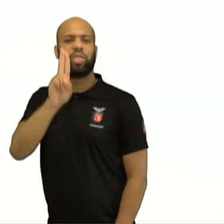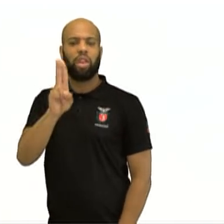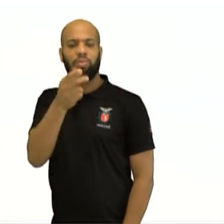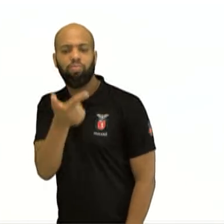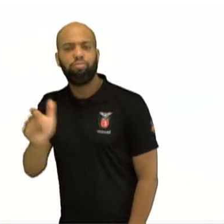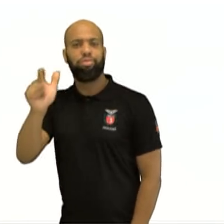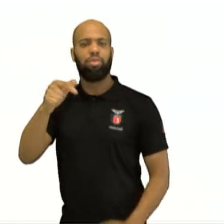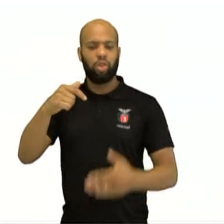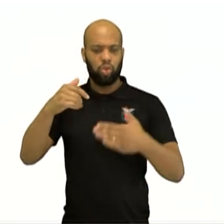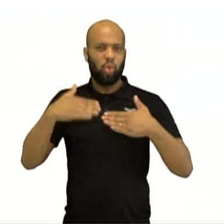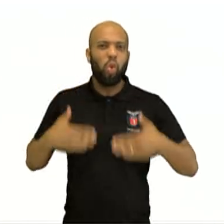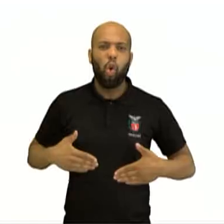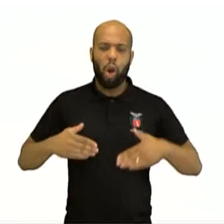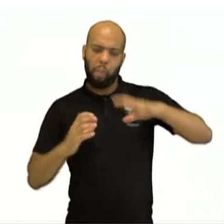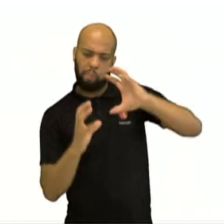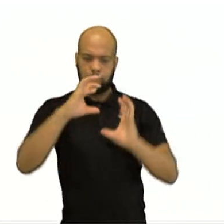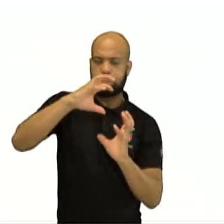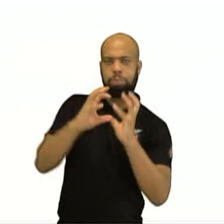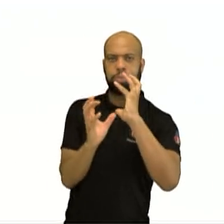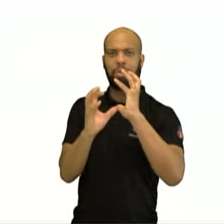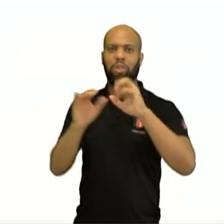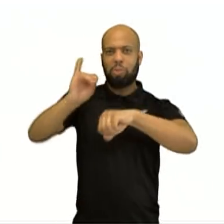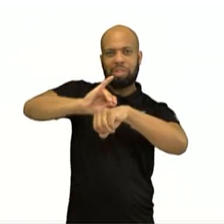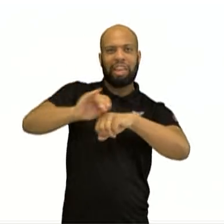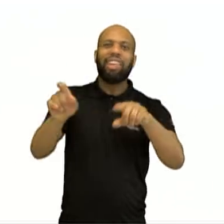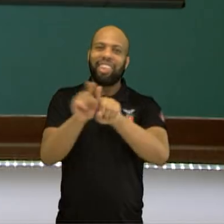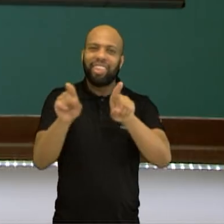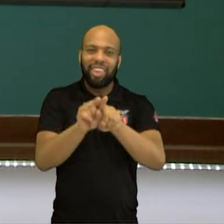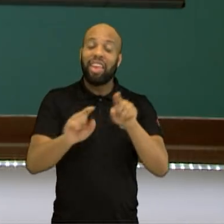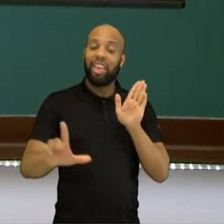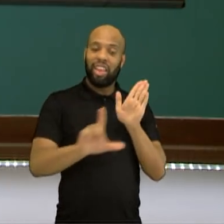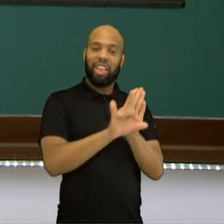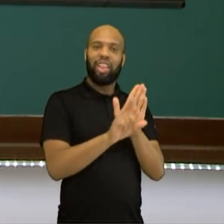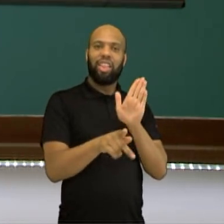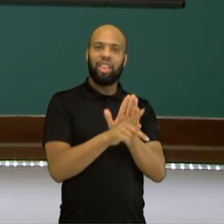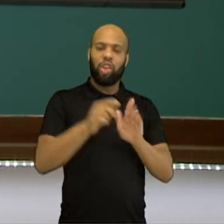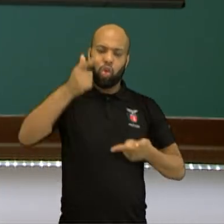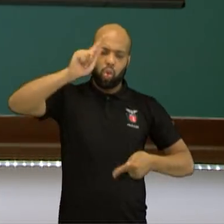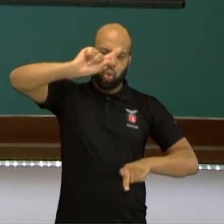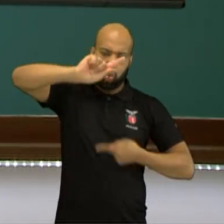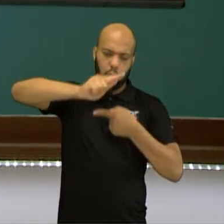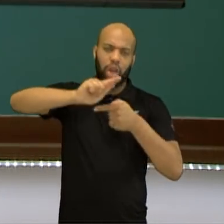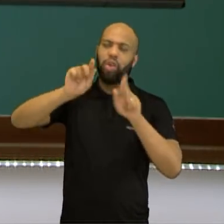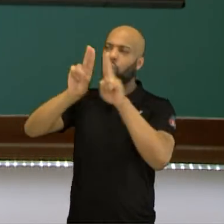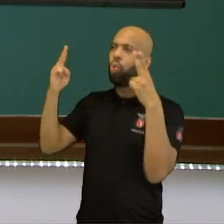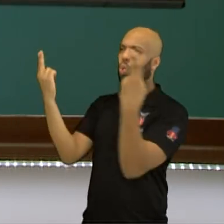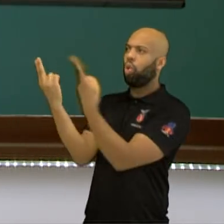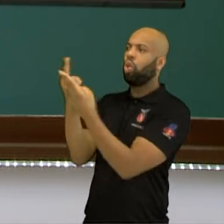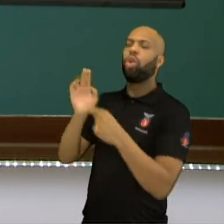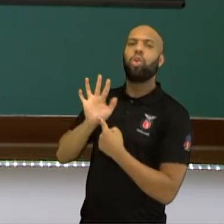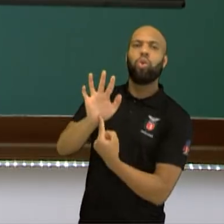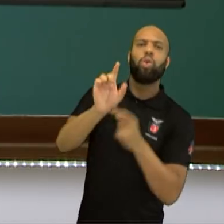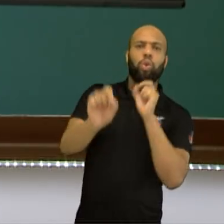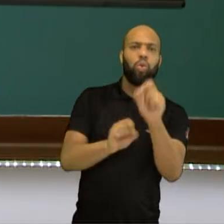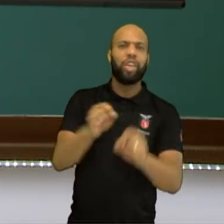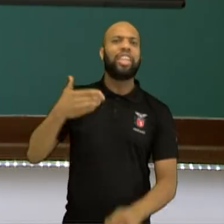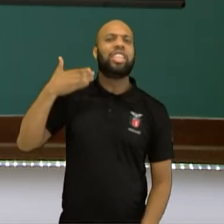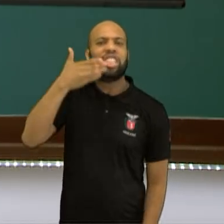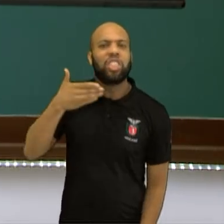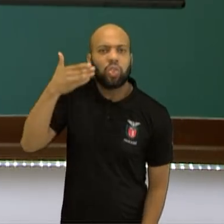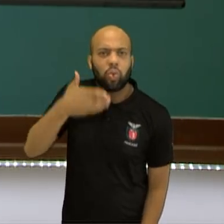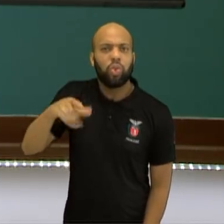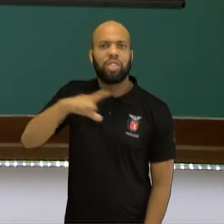outros corpos, tá? Então, essa ideia, a lei da gravitação universal, ela explicita justamente esse